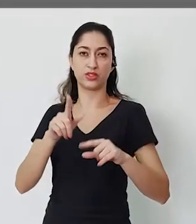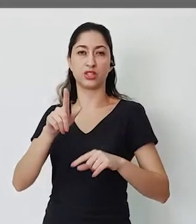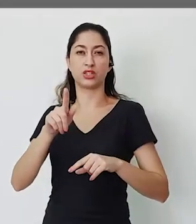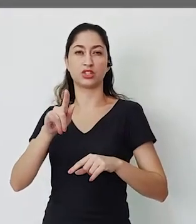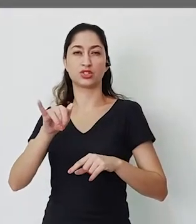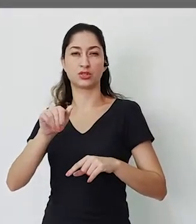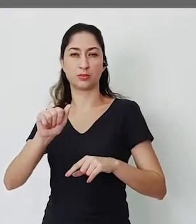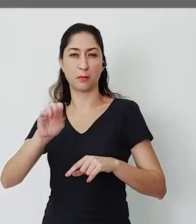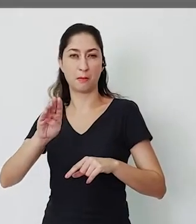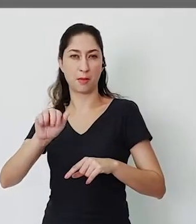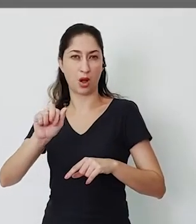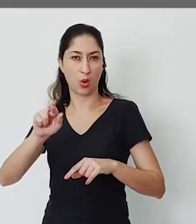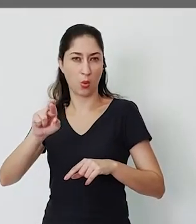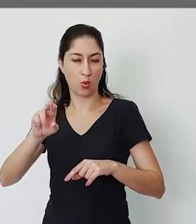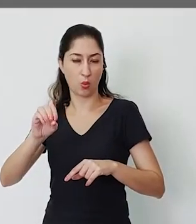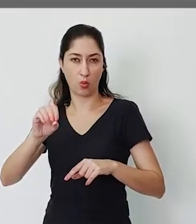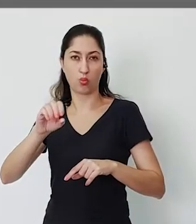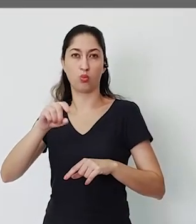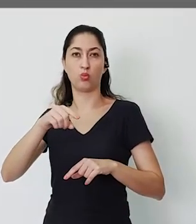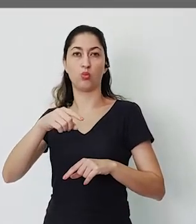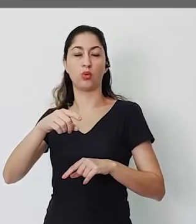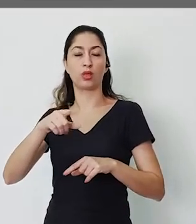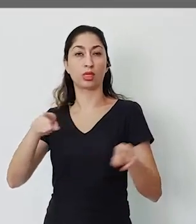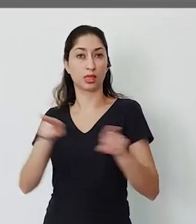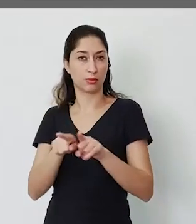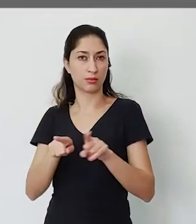Uai, você quer seguir a ordem? Pode ser você agora, Robert, então.